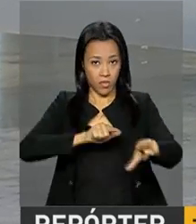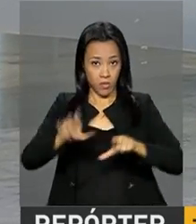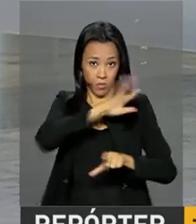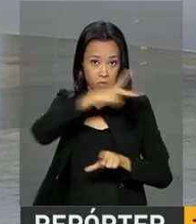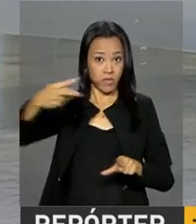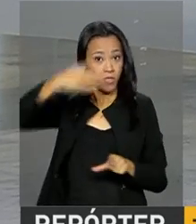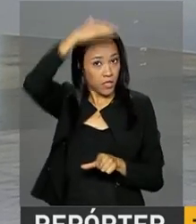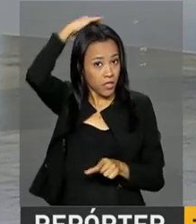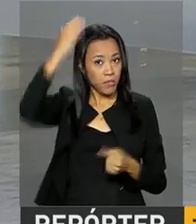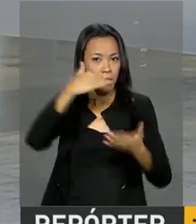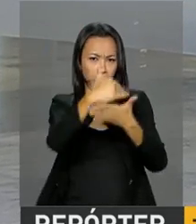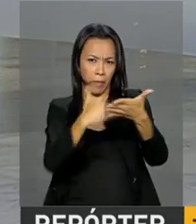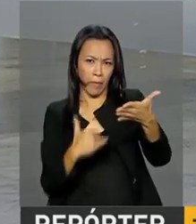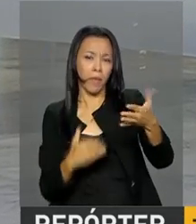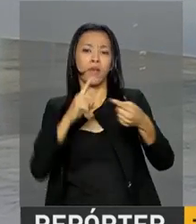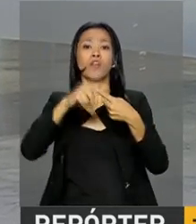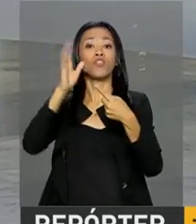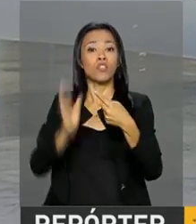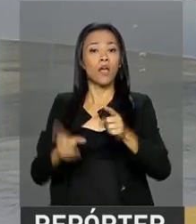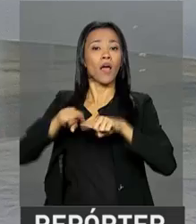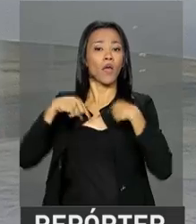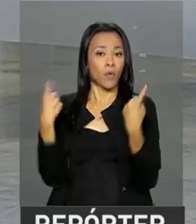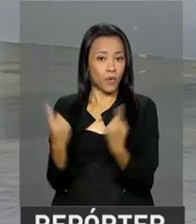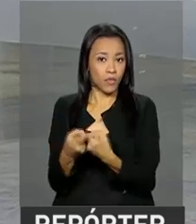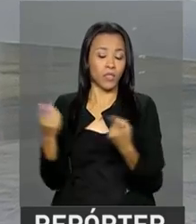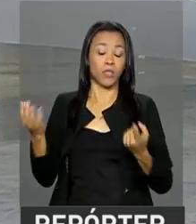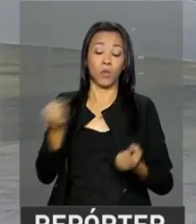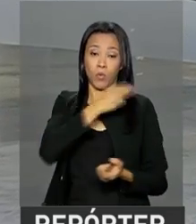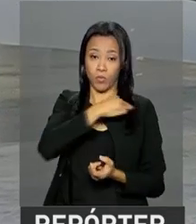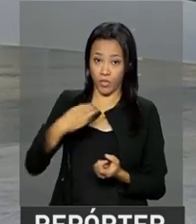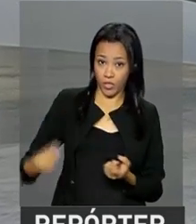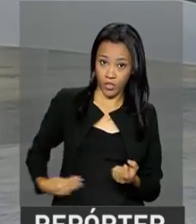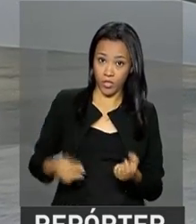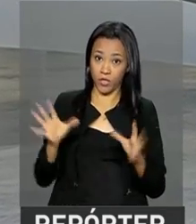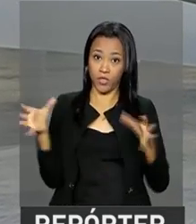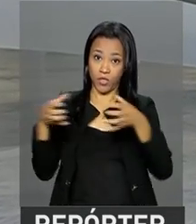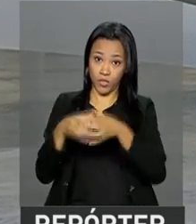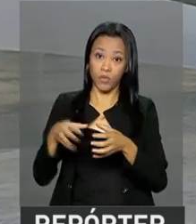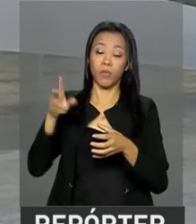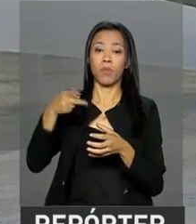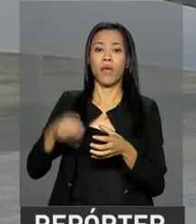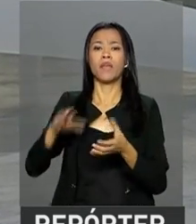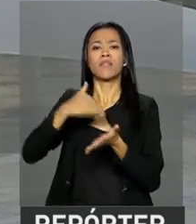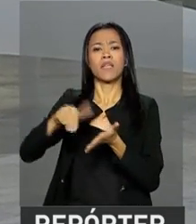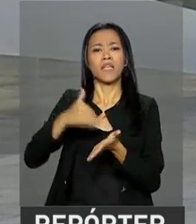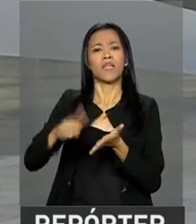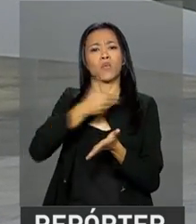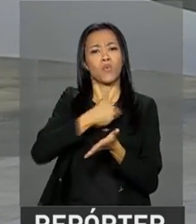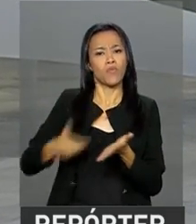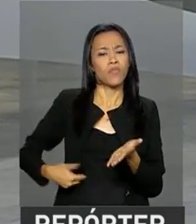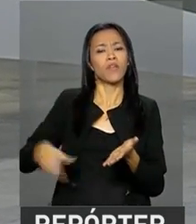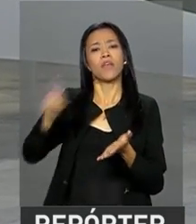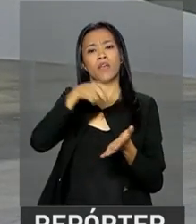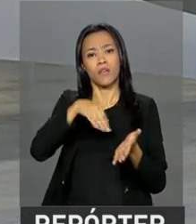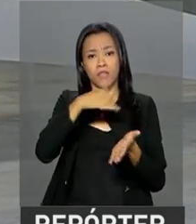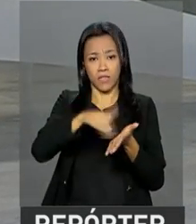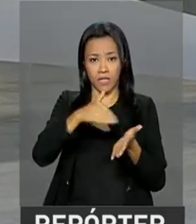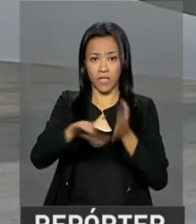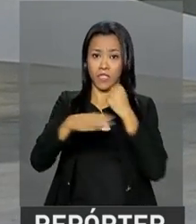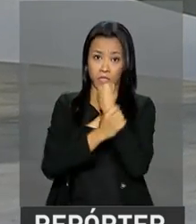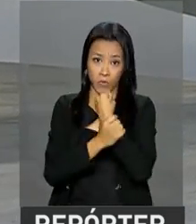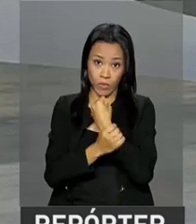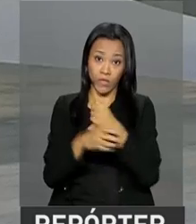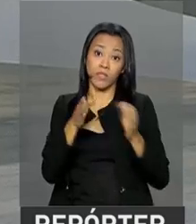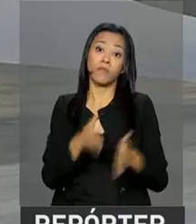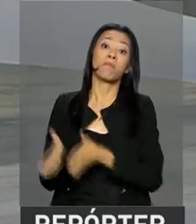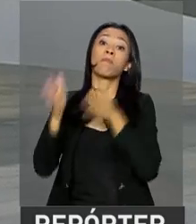hoje com os ministros chefes da casa civil da Secretaria Geral da presidência da secretaria de governo e do gabinete de segurança institucional